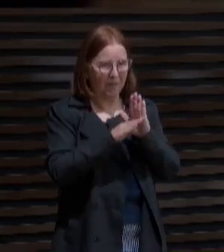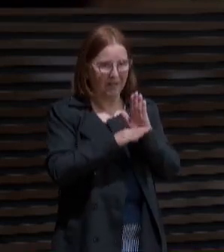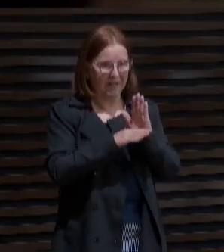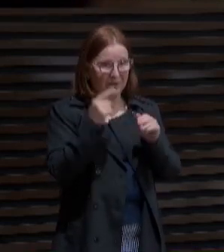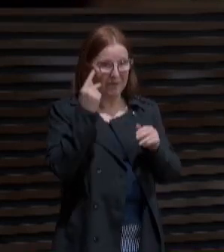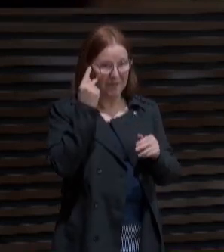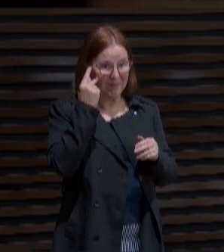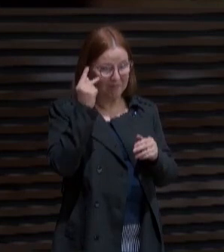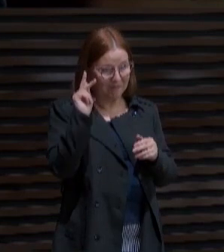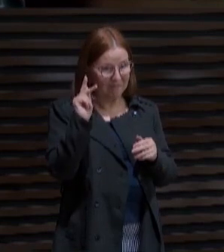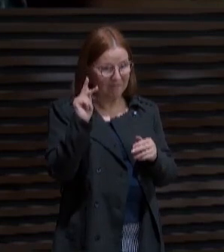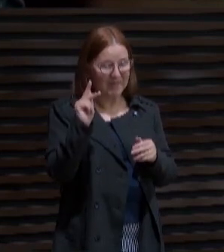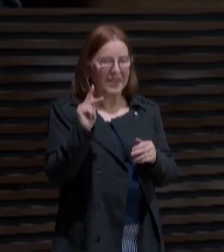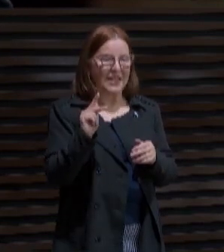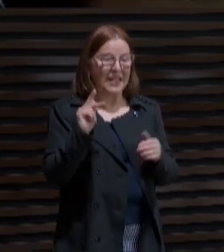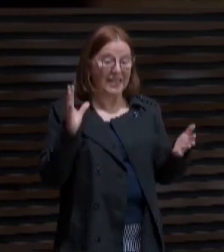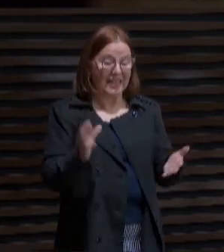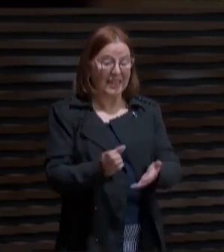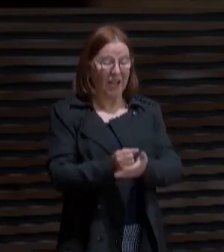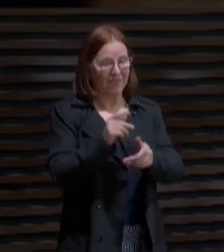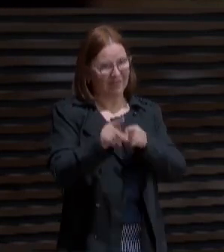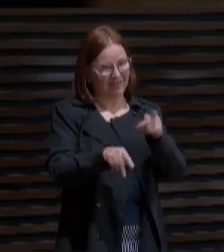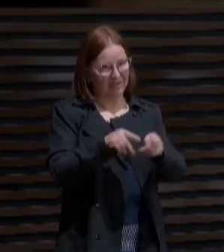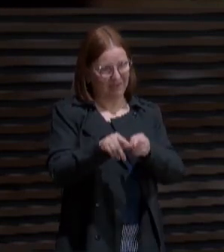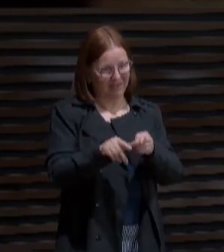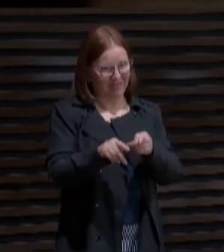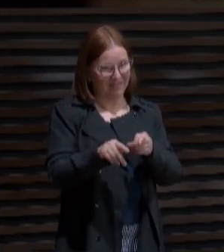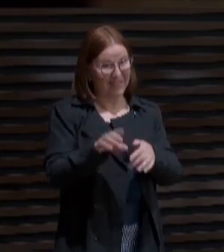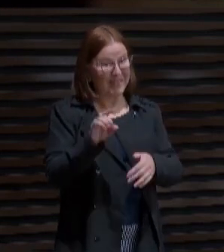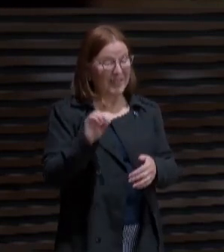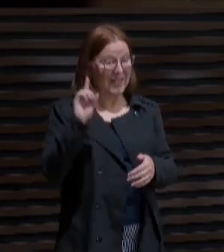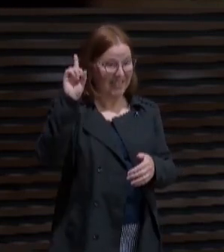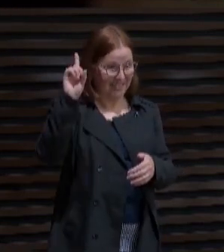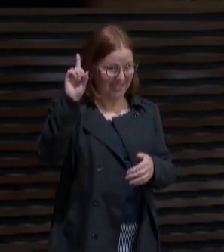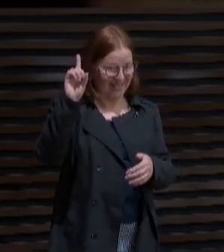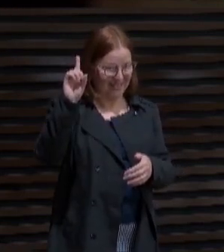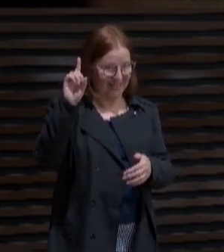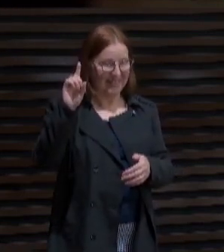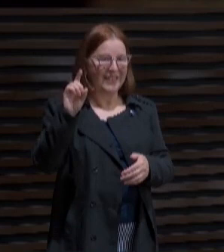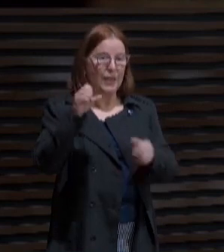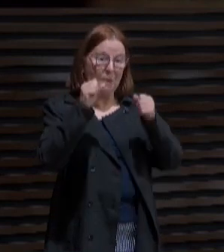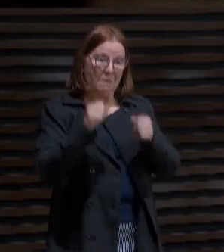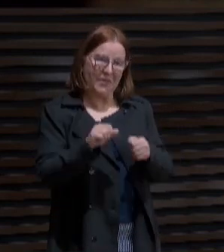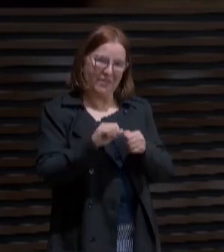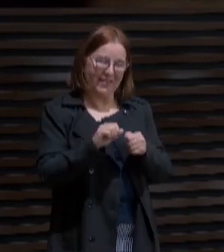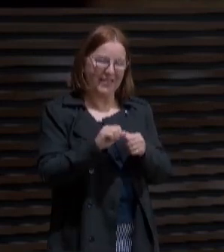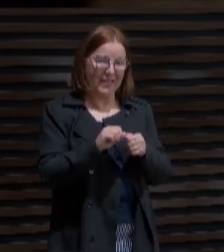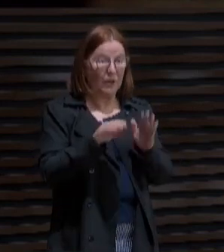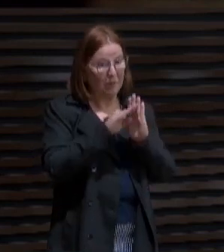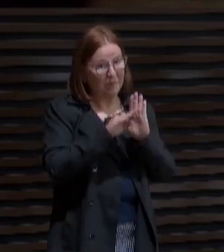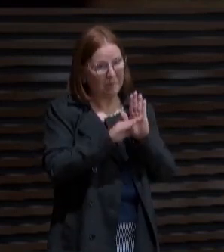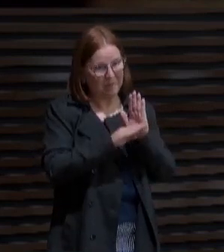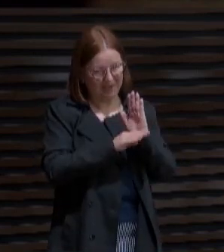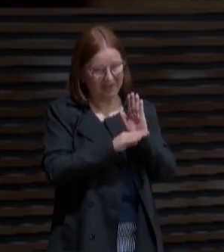justiça. Somente Deus poderia conceber o plano em que a segunda pessoa da Trindade iria